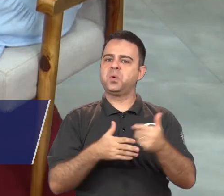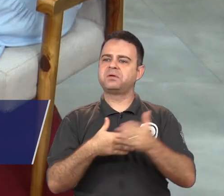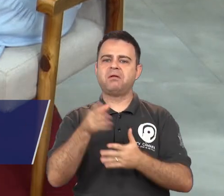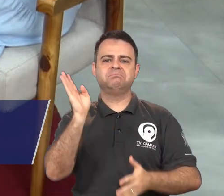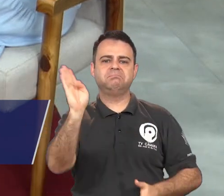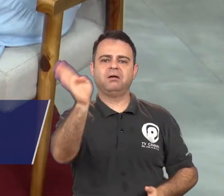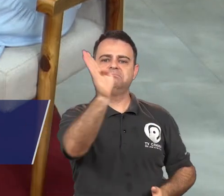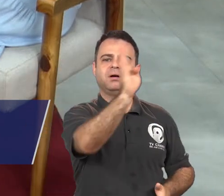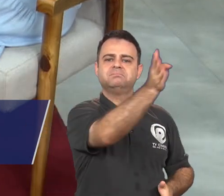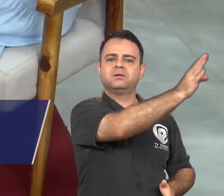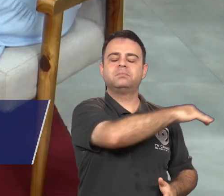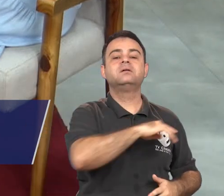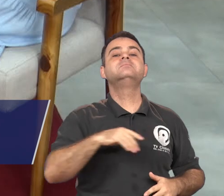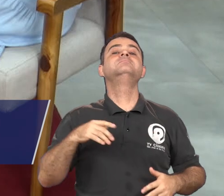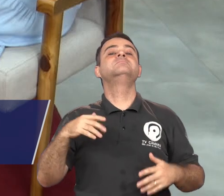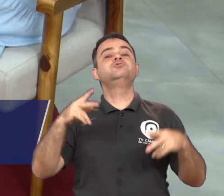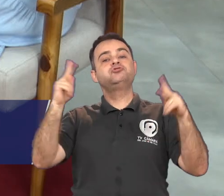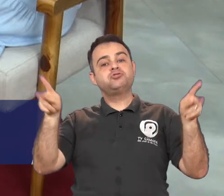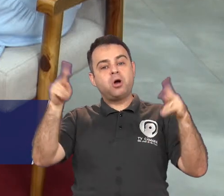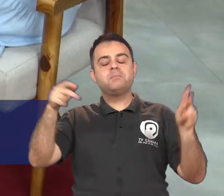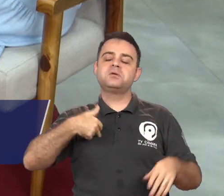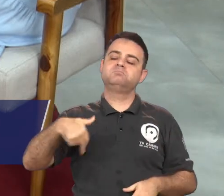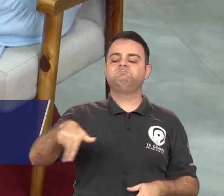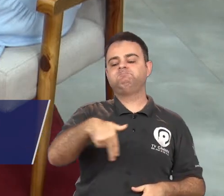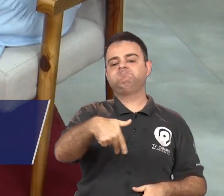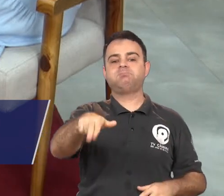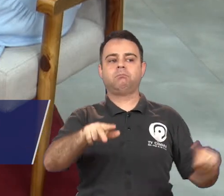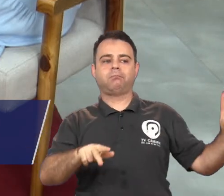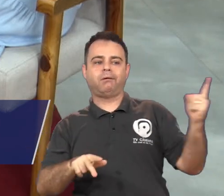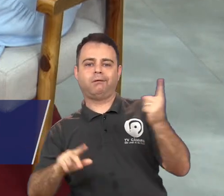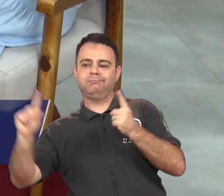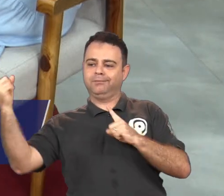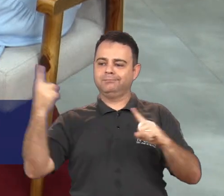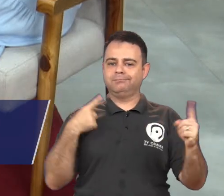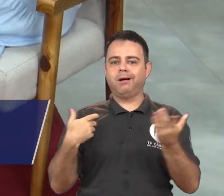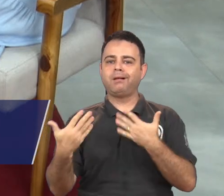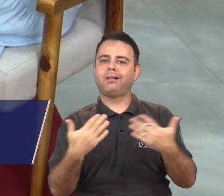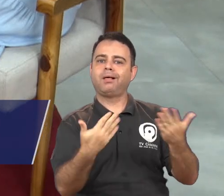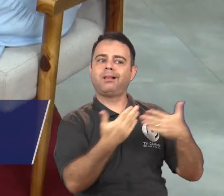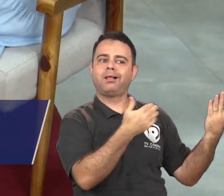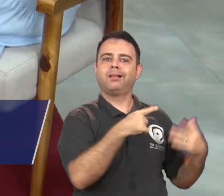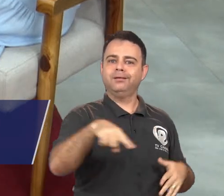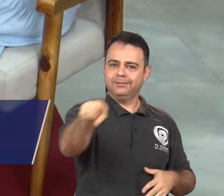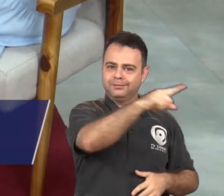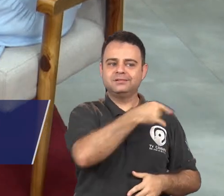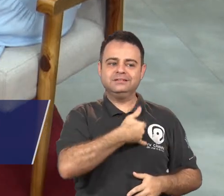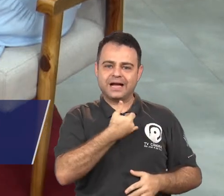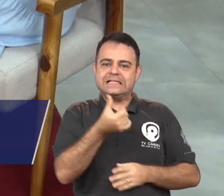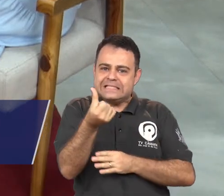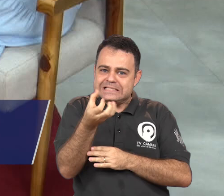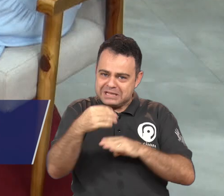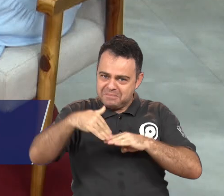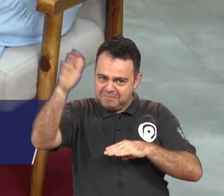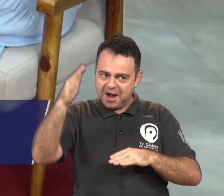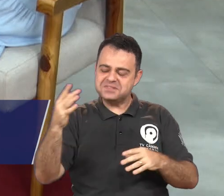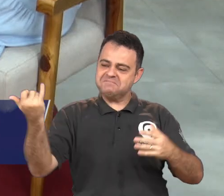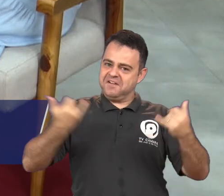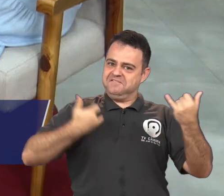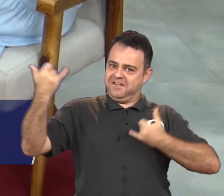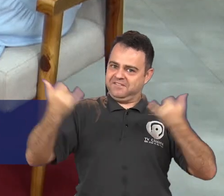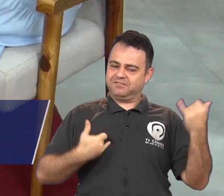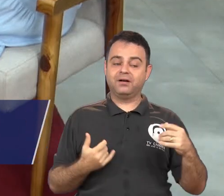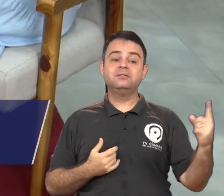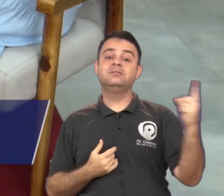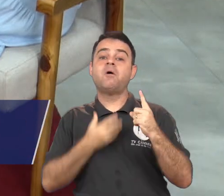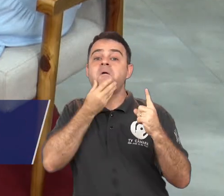cinema lá, eu conheci muitas pessoas, 60 mais, que utilizavam a lei já. Olha só. E eu encontrei um senhor que